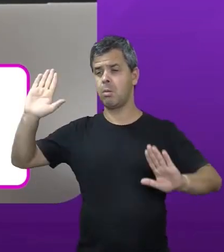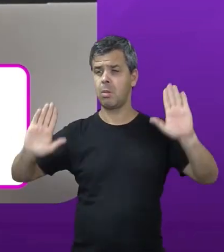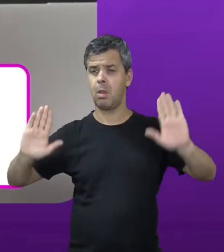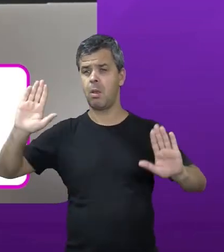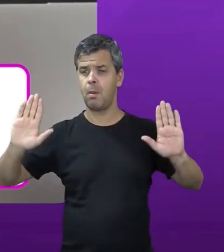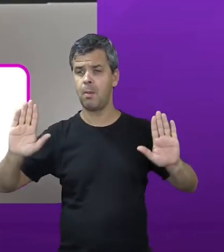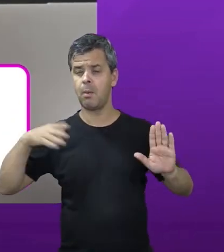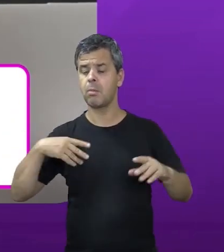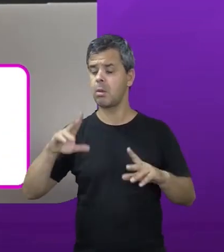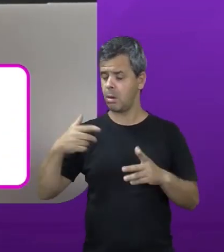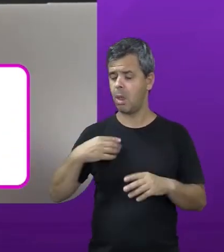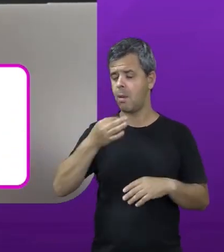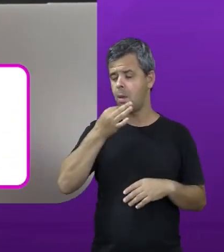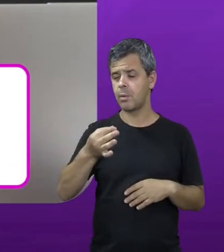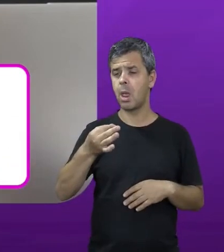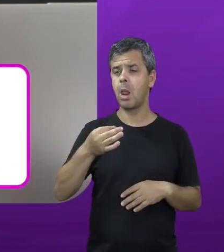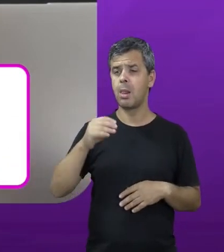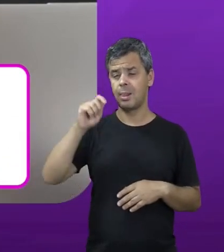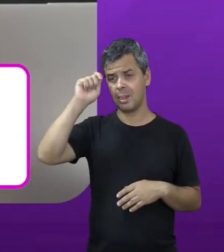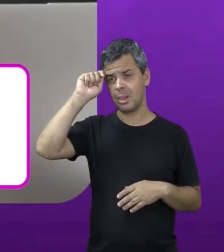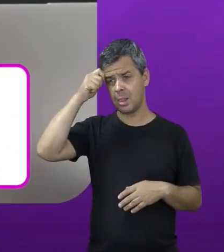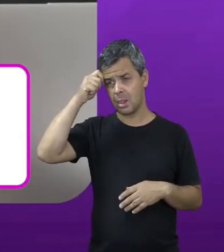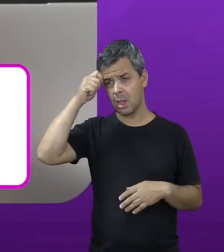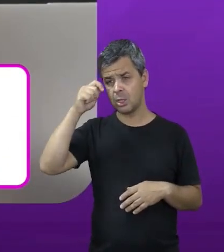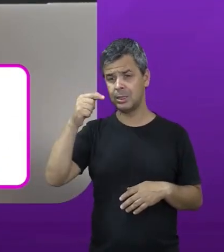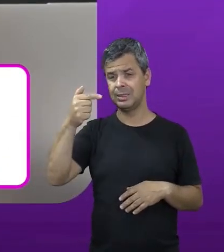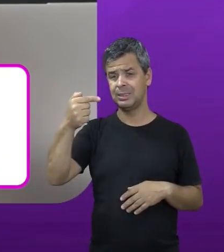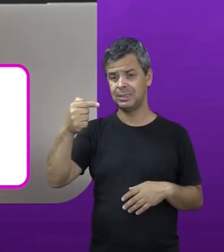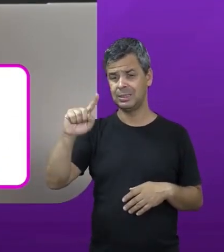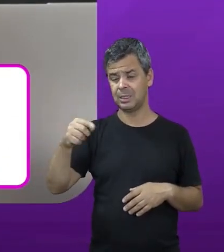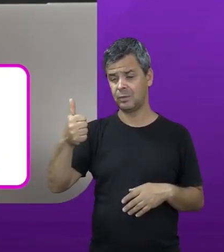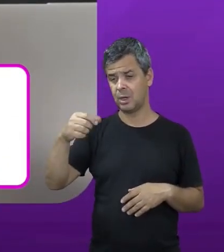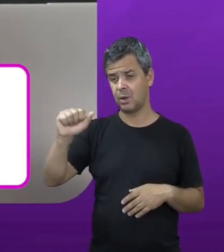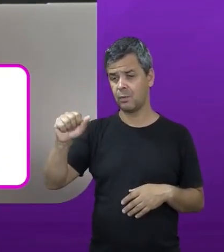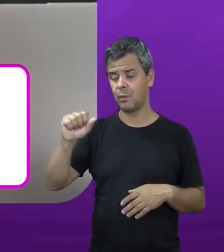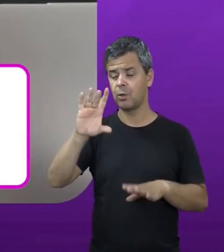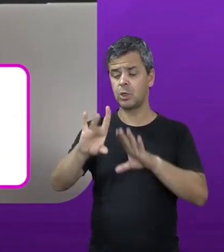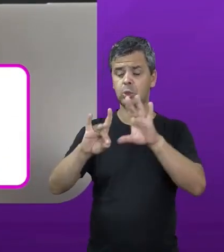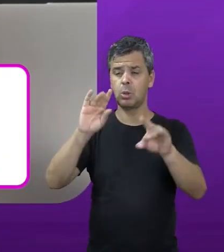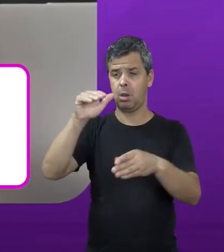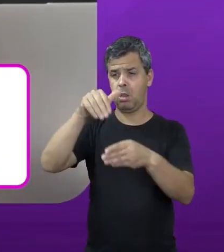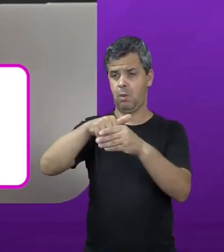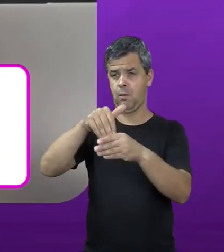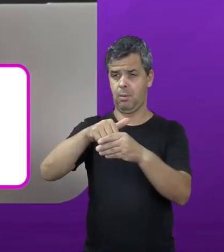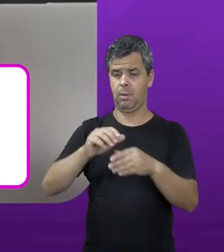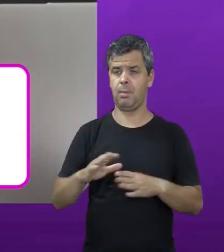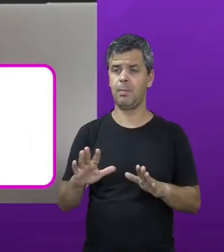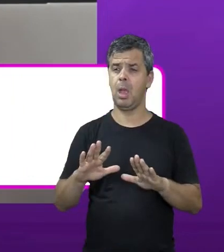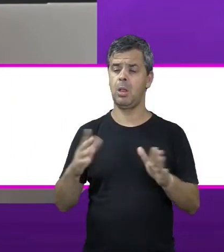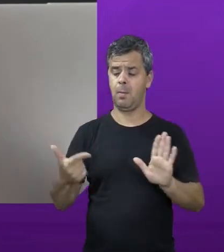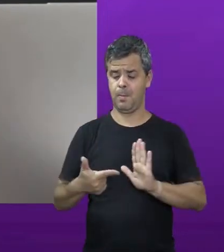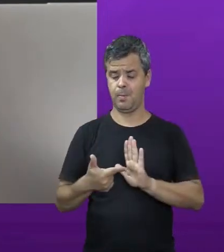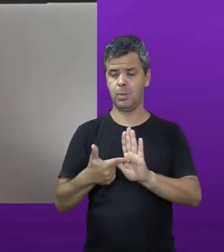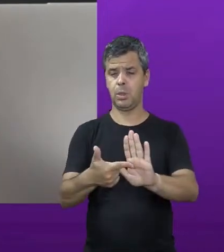eram autodeclaradas pretas e pardas, apenas 7,19 foram eleitas, né? Então isso